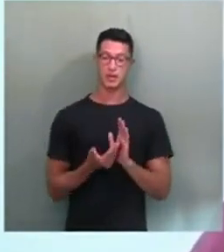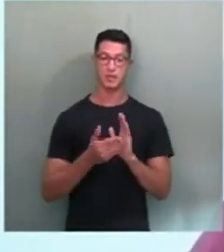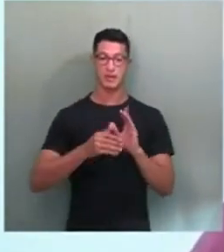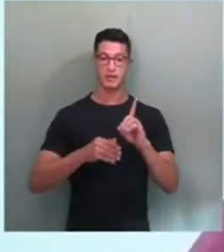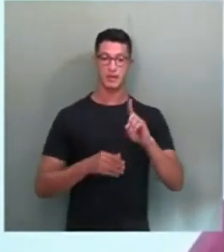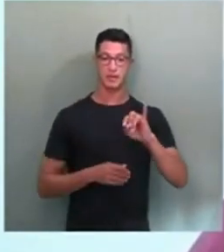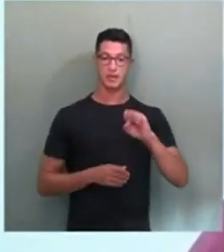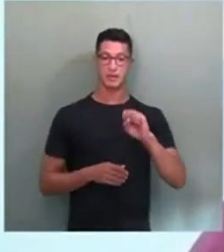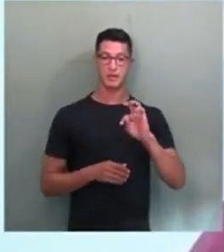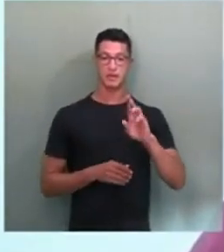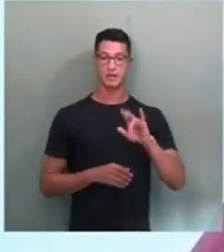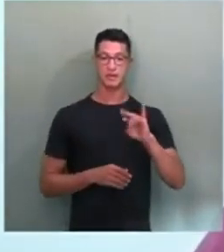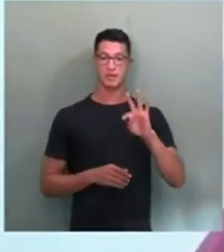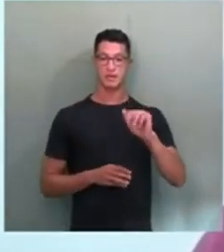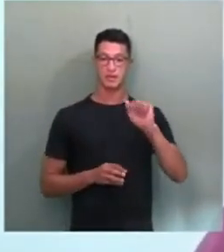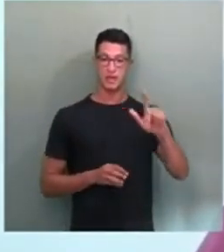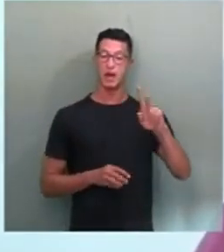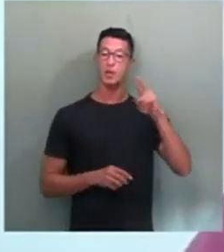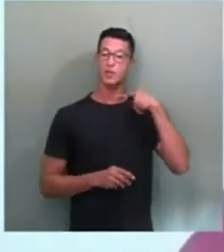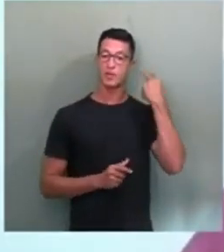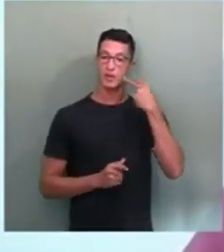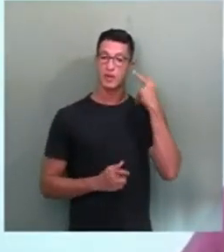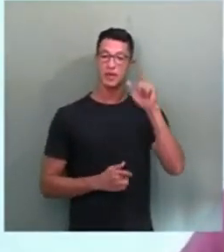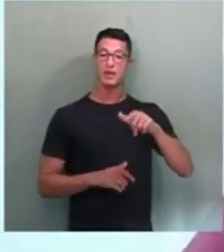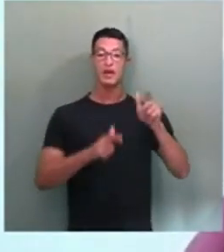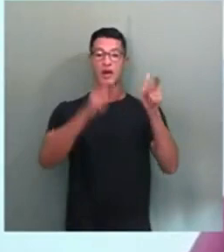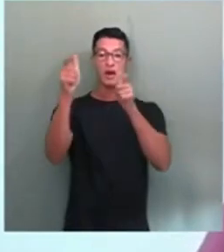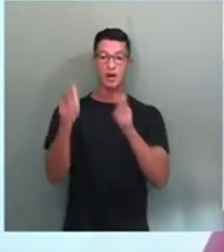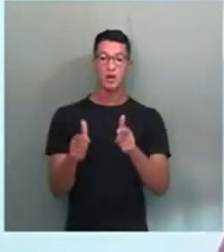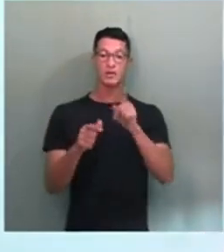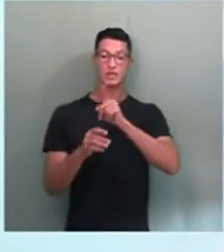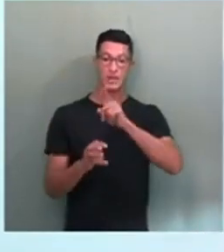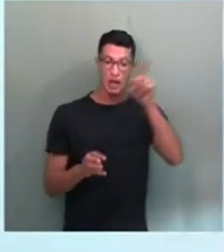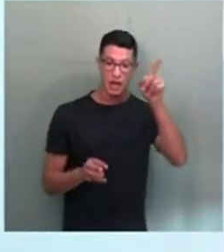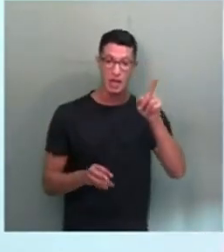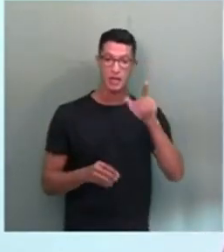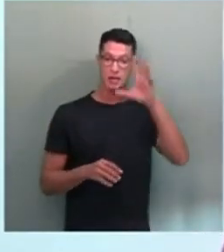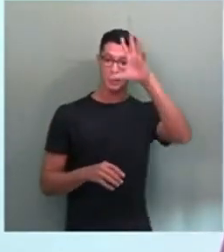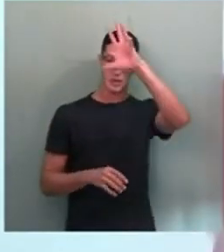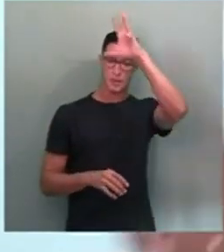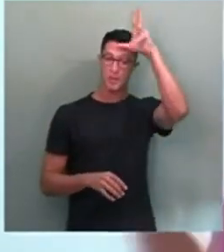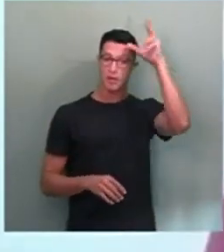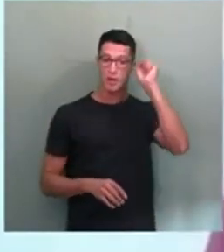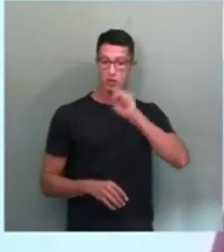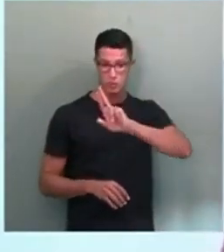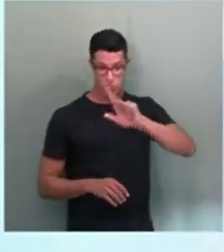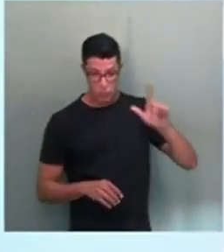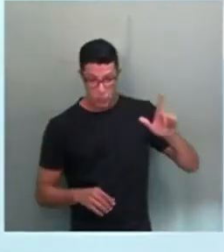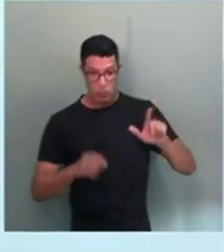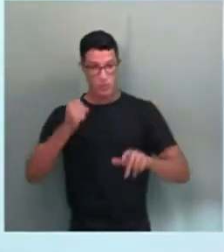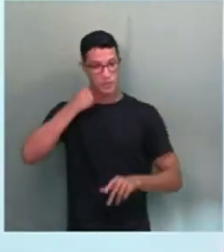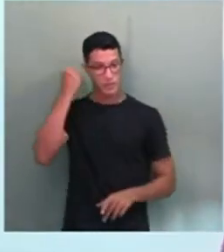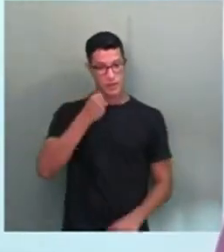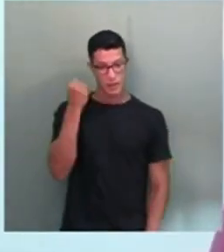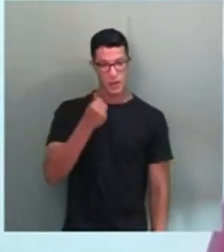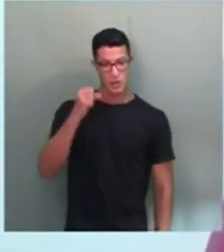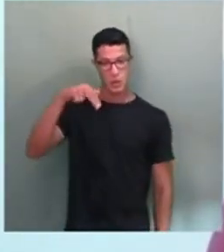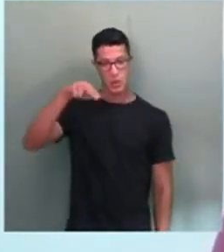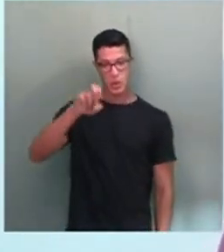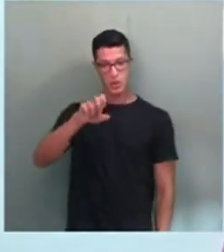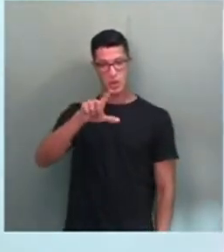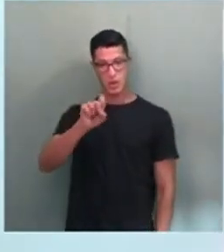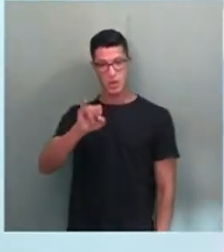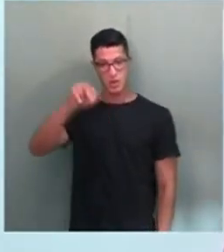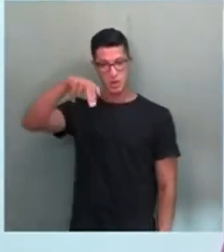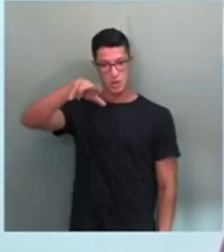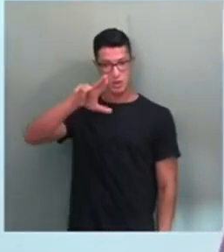Distrital e nas câmaras de vereadores. É onde, lá no Mato Grosso do Sul, o senador Nelsinho Tradi, no Paraná,